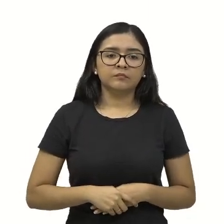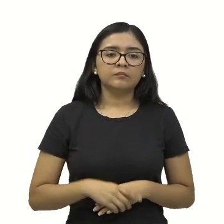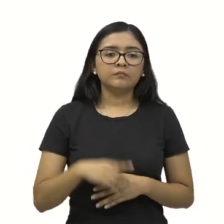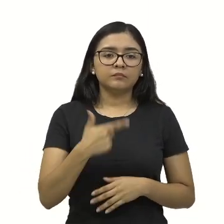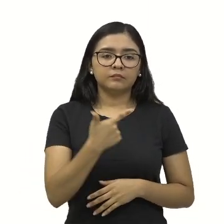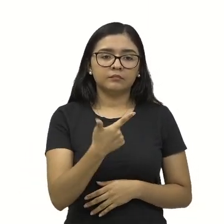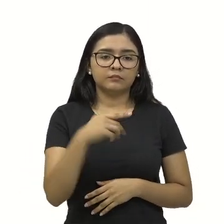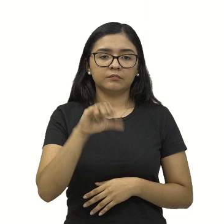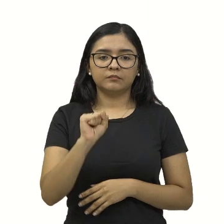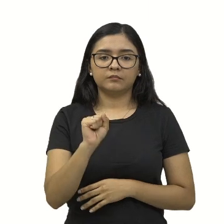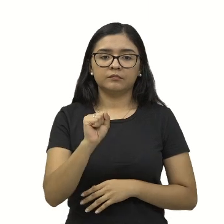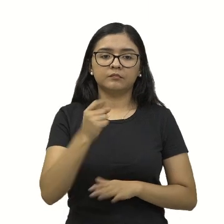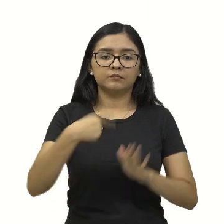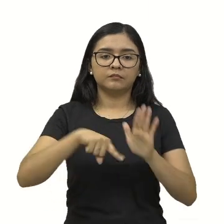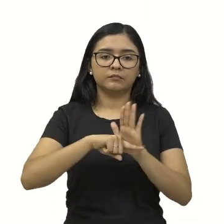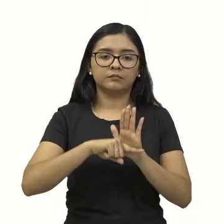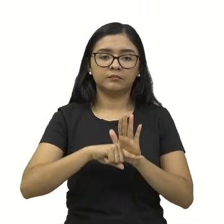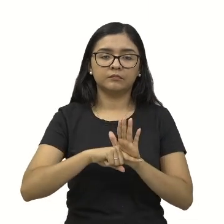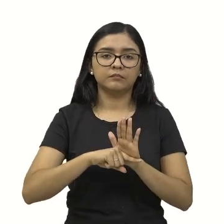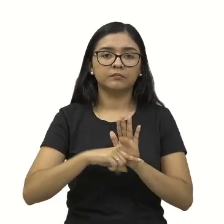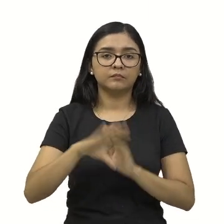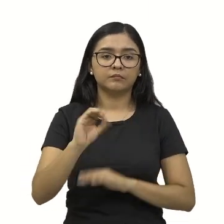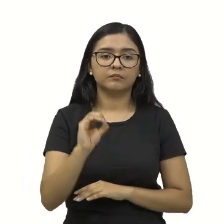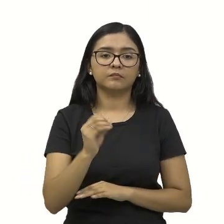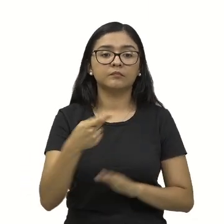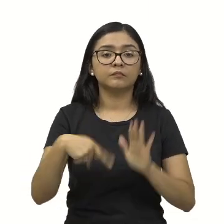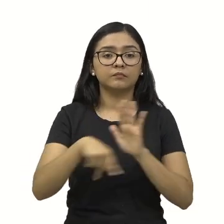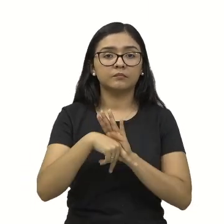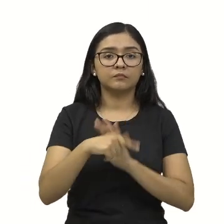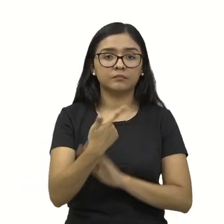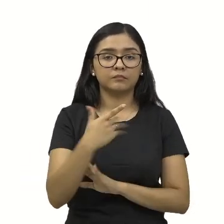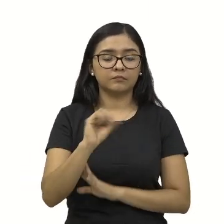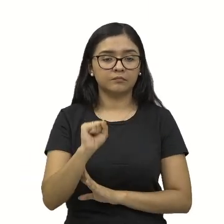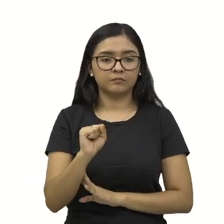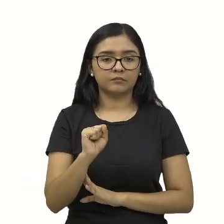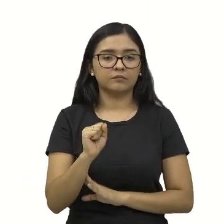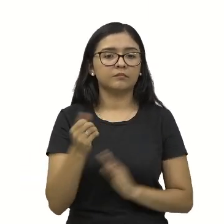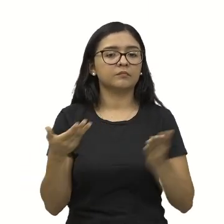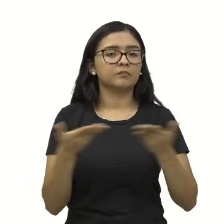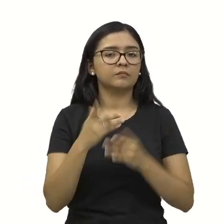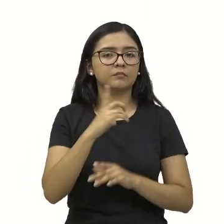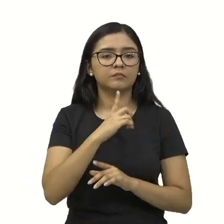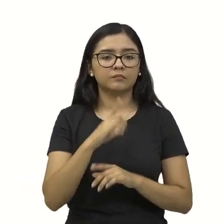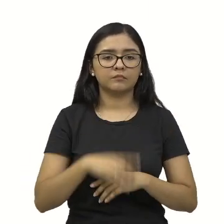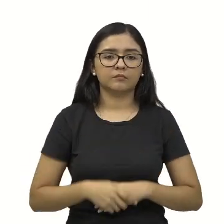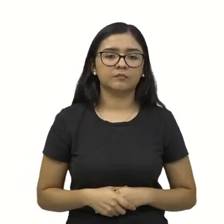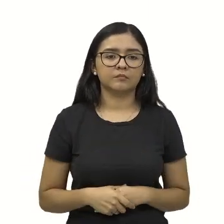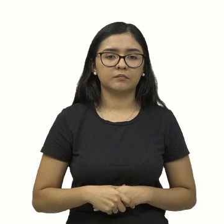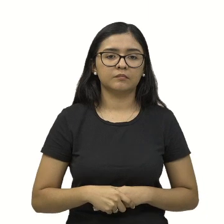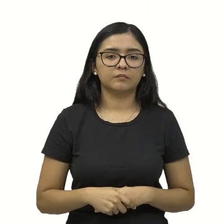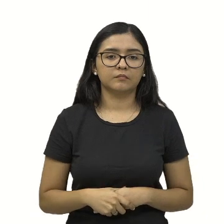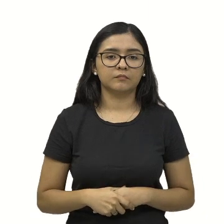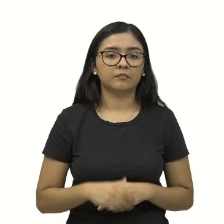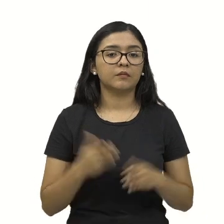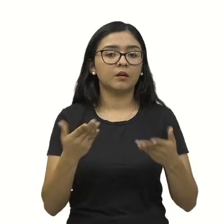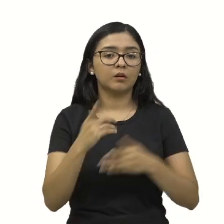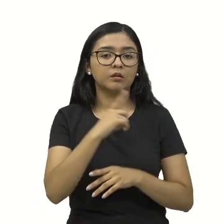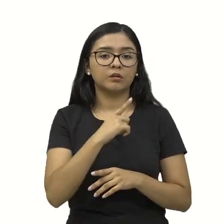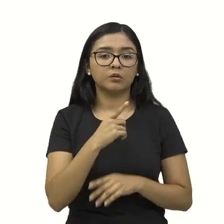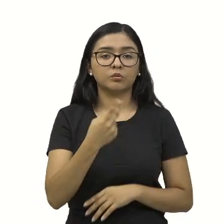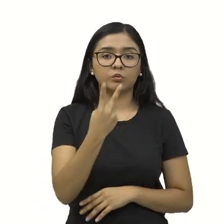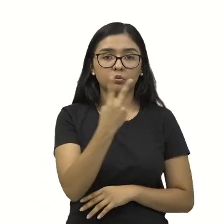28 menos 0 é o próprio 28. Agora eu tenho 2 menos menos 1. Olha só.